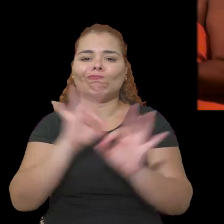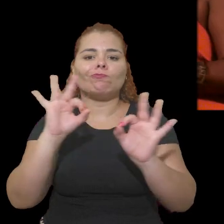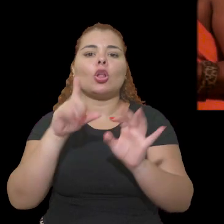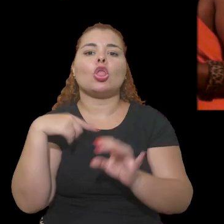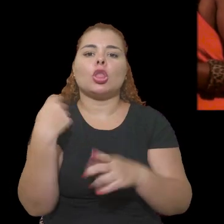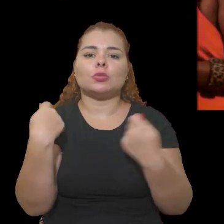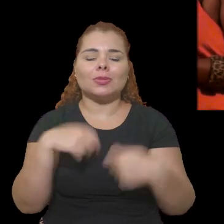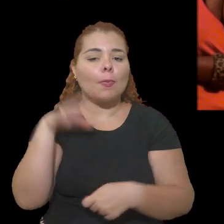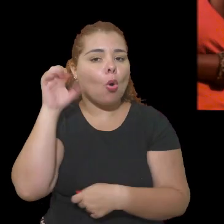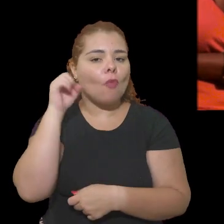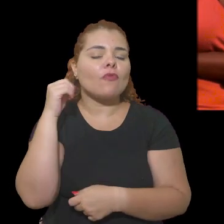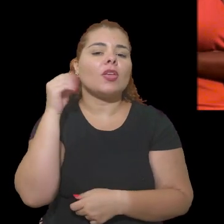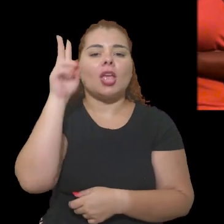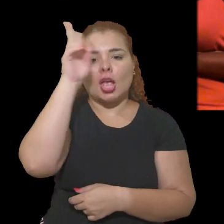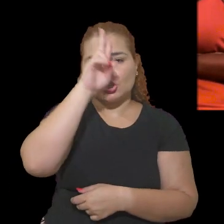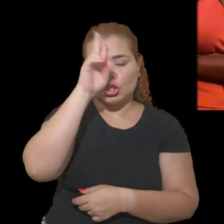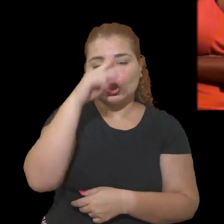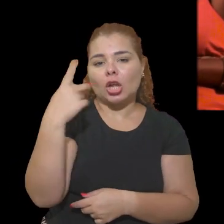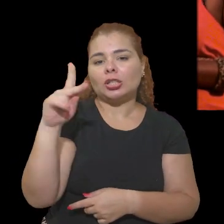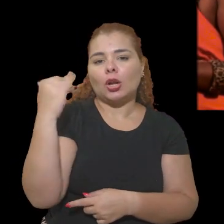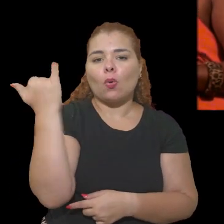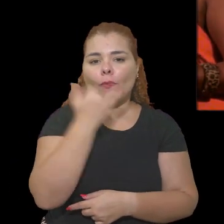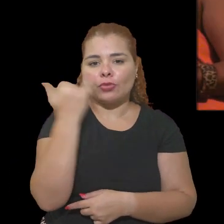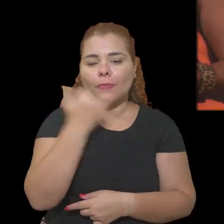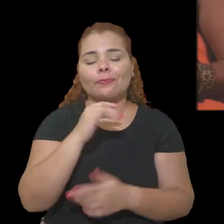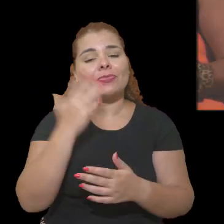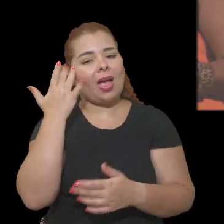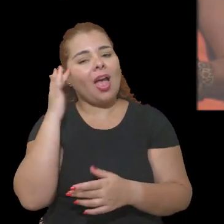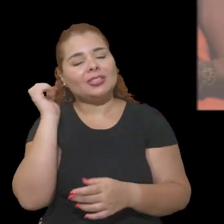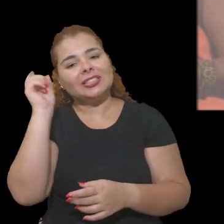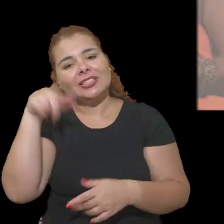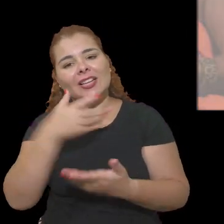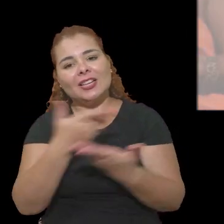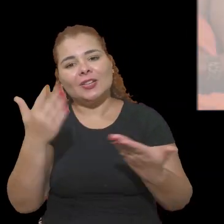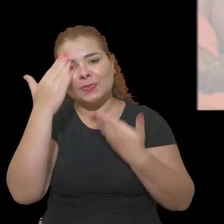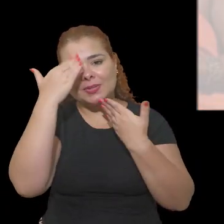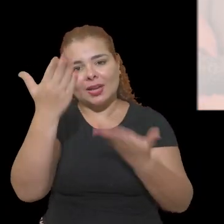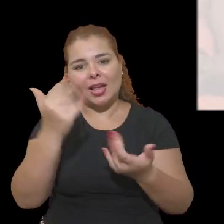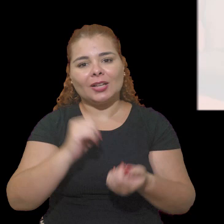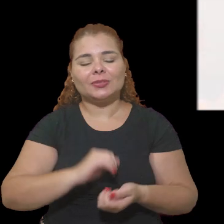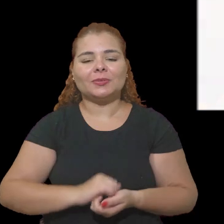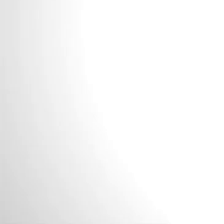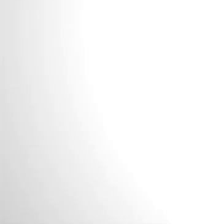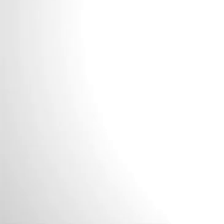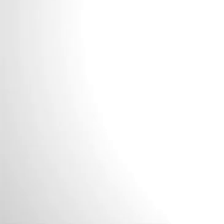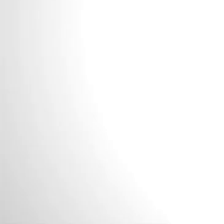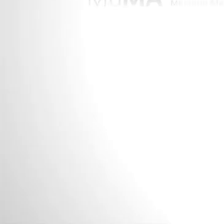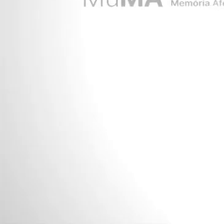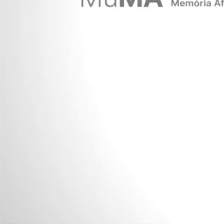precisa escutar mais o Abílio e as histórias que ele tem para contar. Acho que é um pouco disso, gente. Valeu.